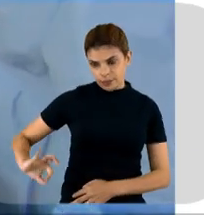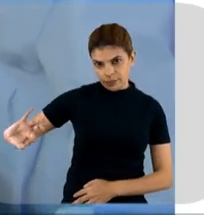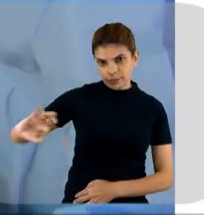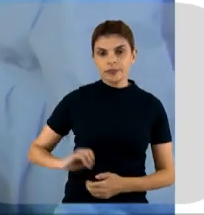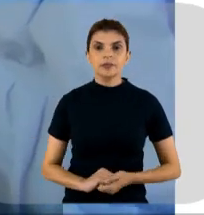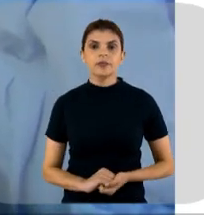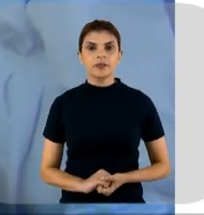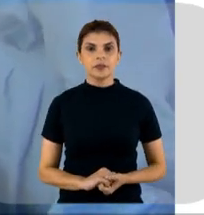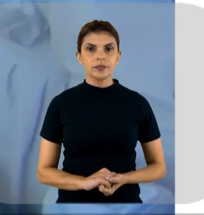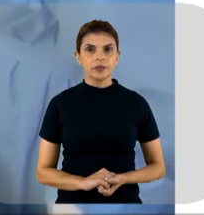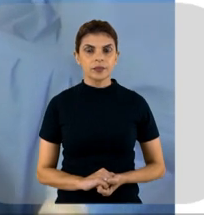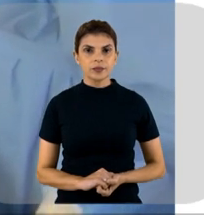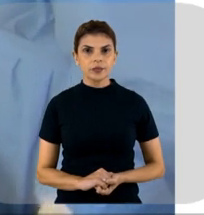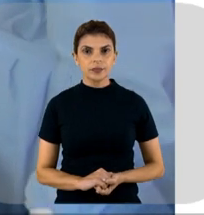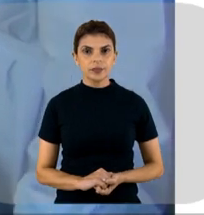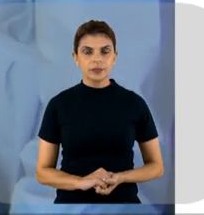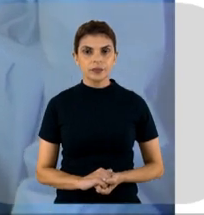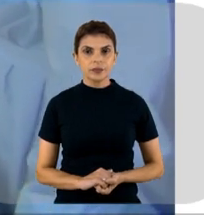dreno.